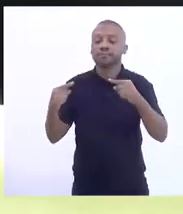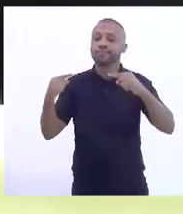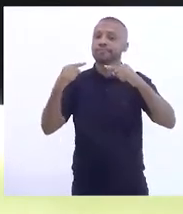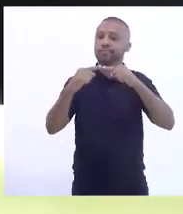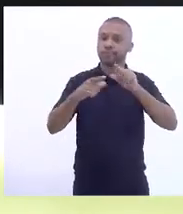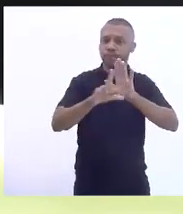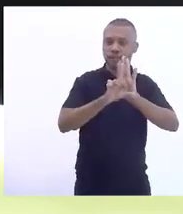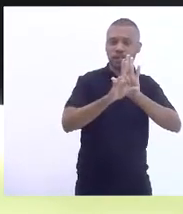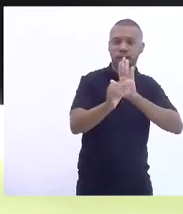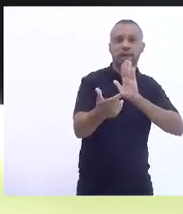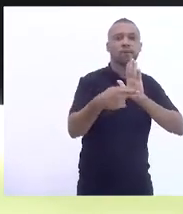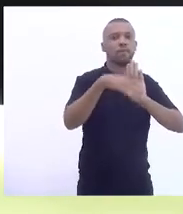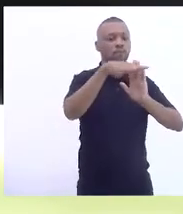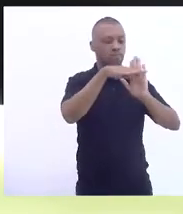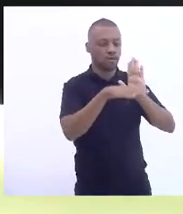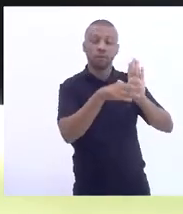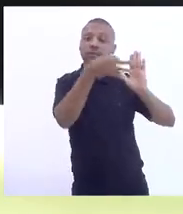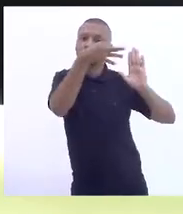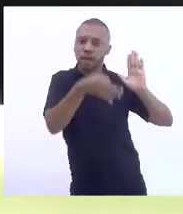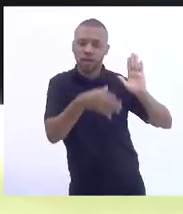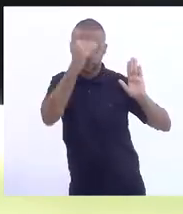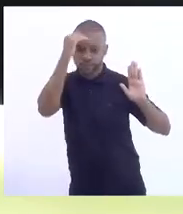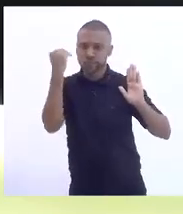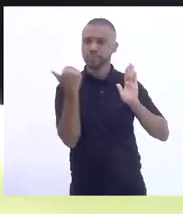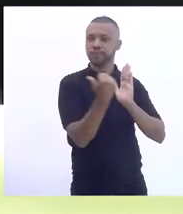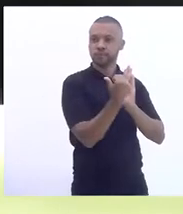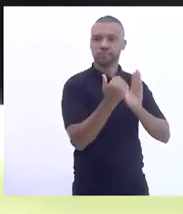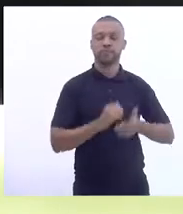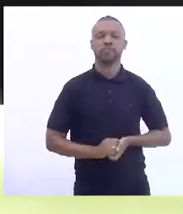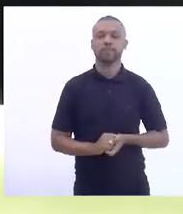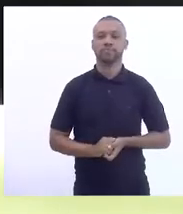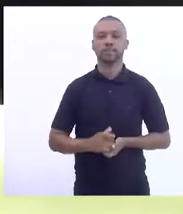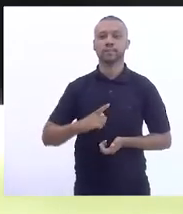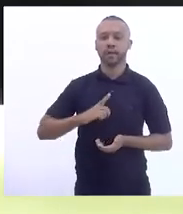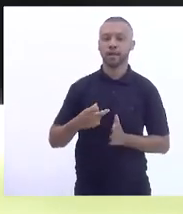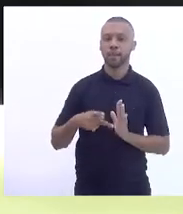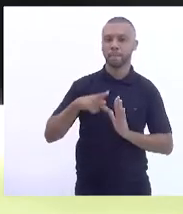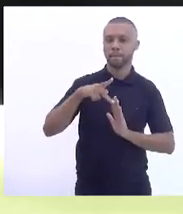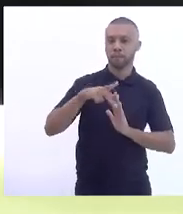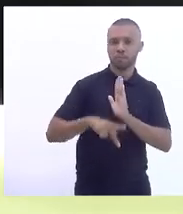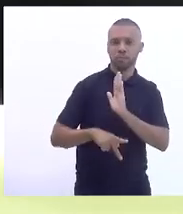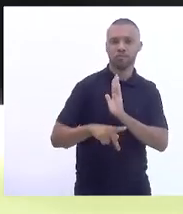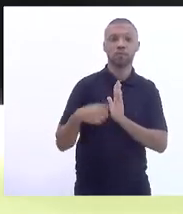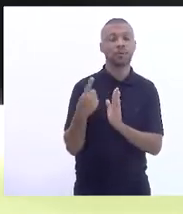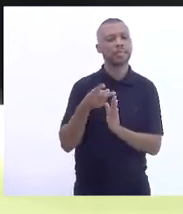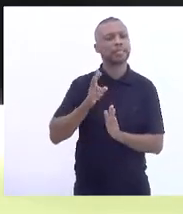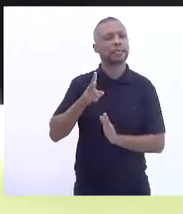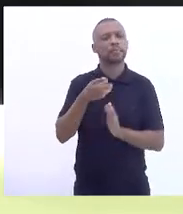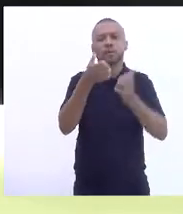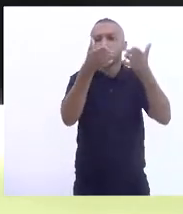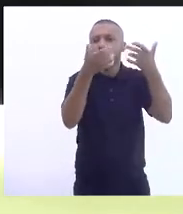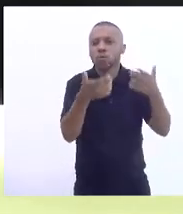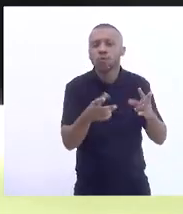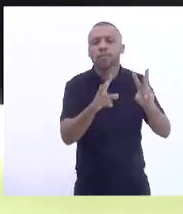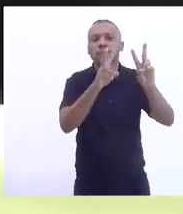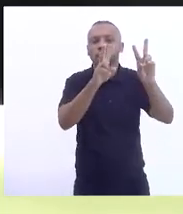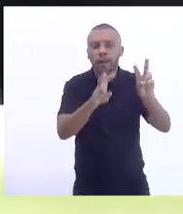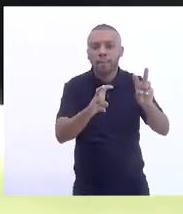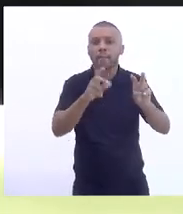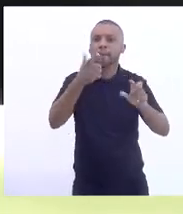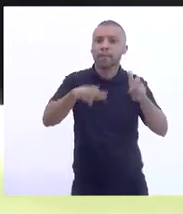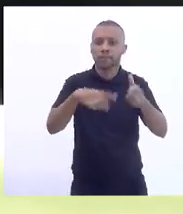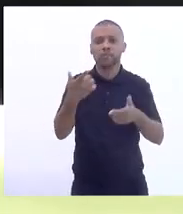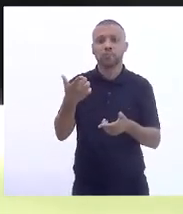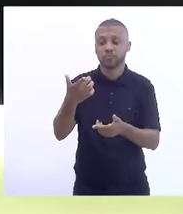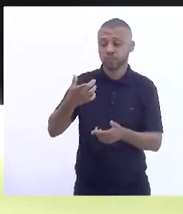e dentro da Lena existem protocolos a gente sempre volta Nesse tema já temos conosco